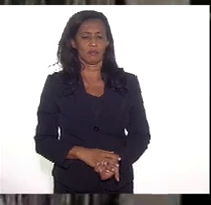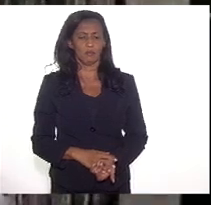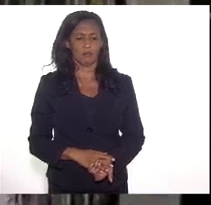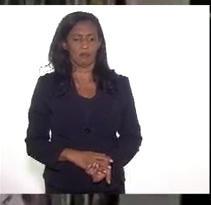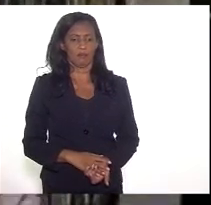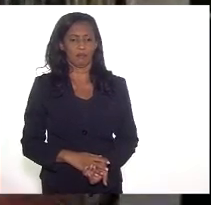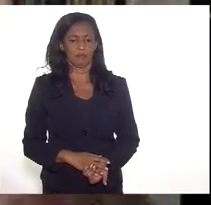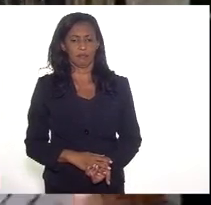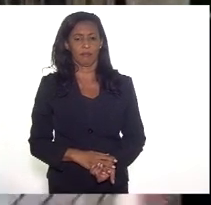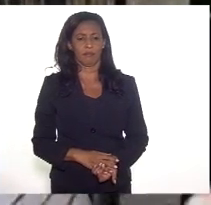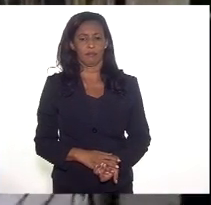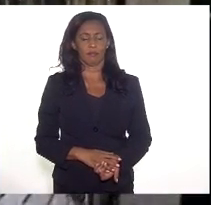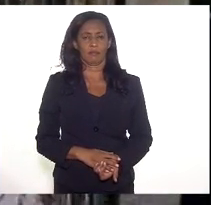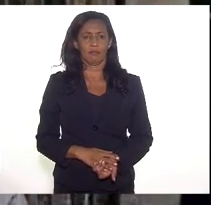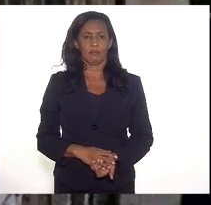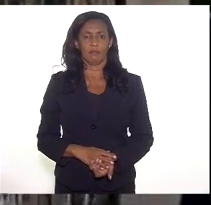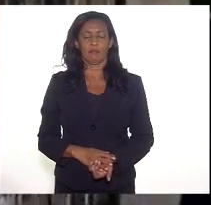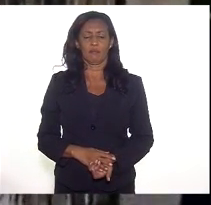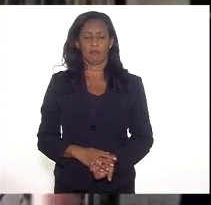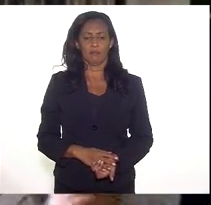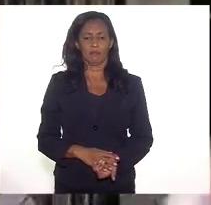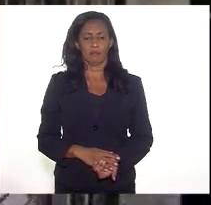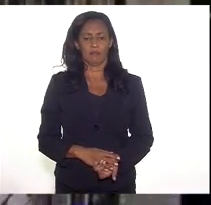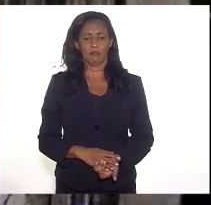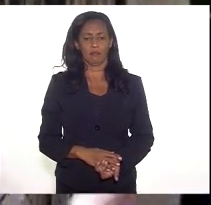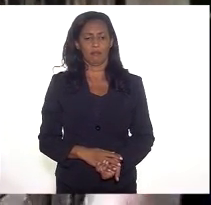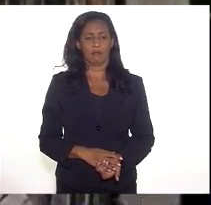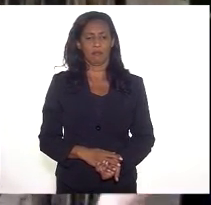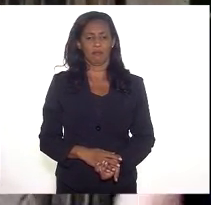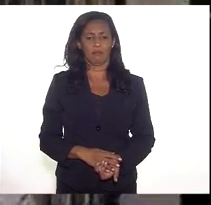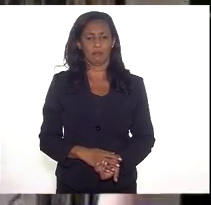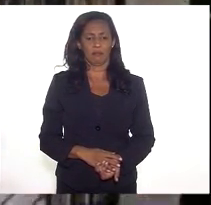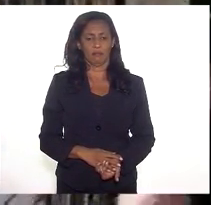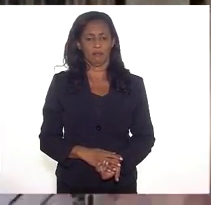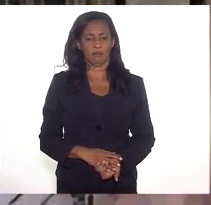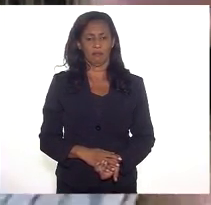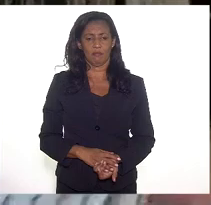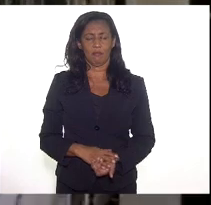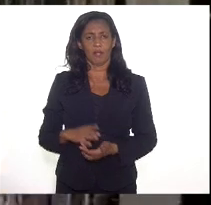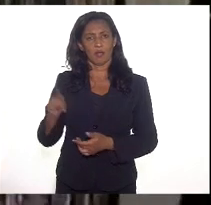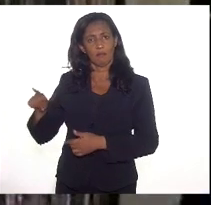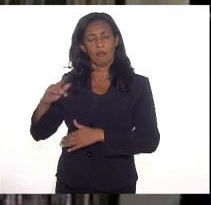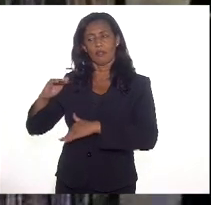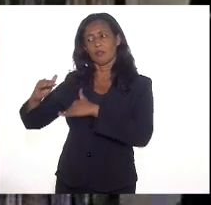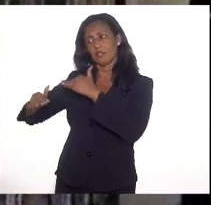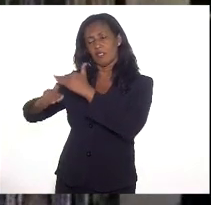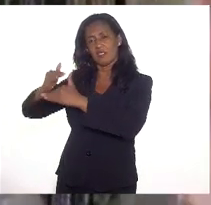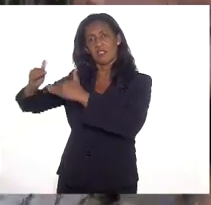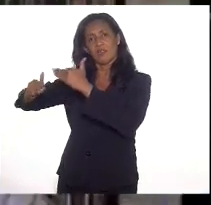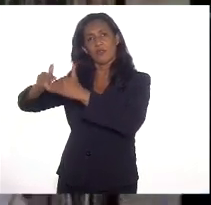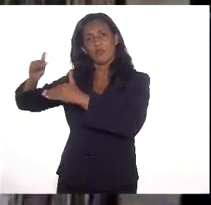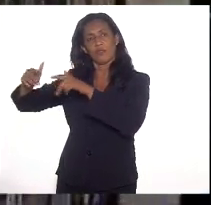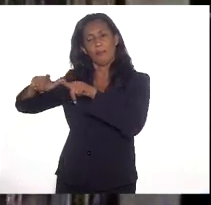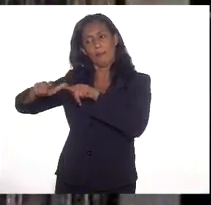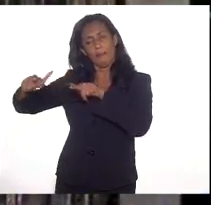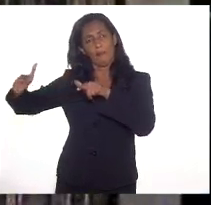exatamente as condições de um desenvolvimento